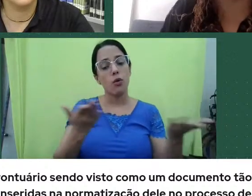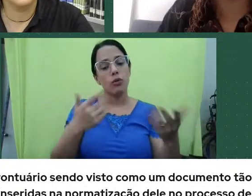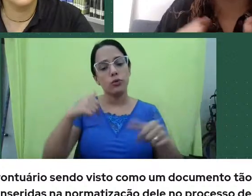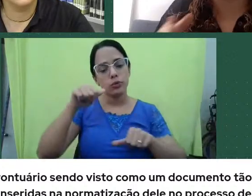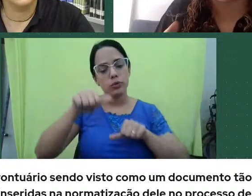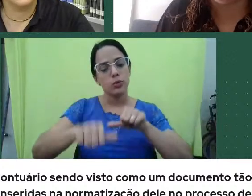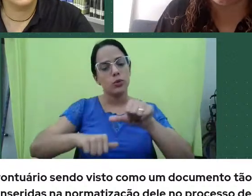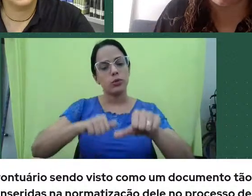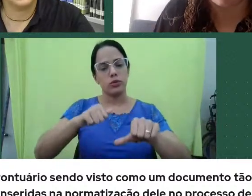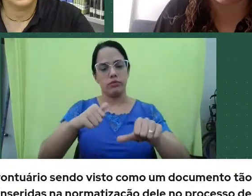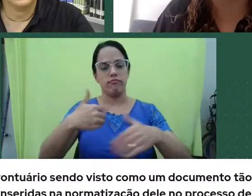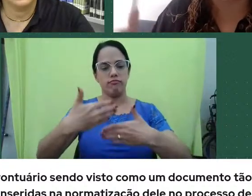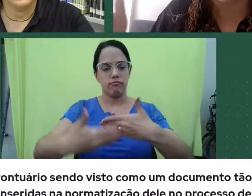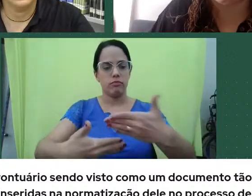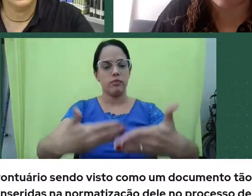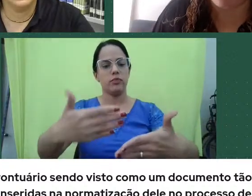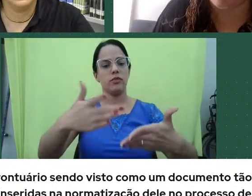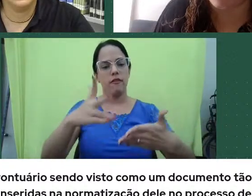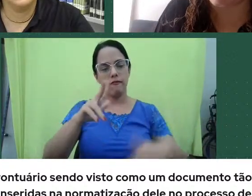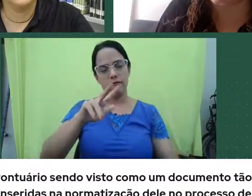processar e que vão ser